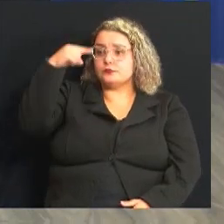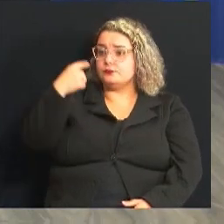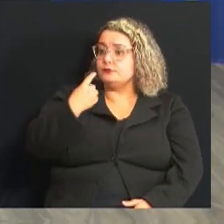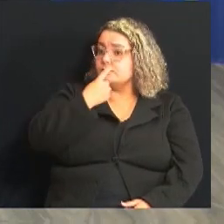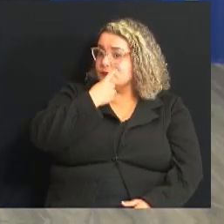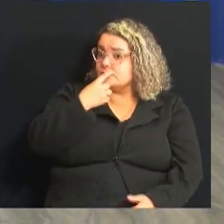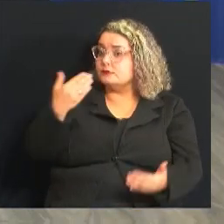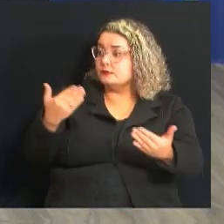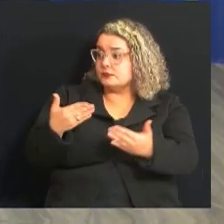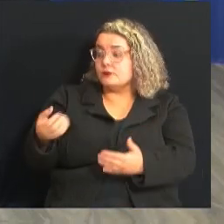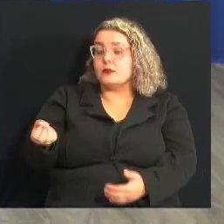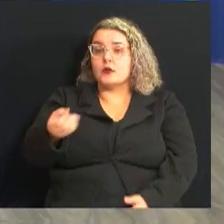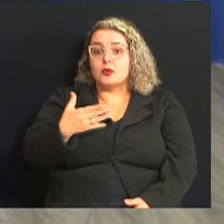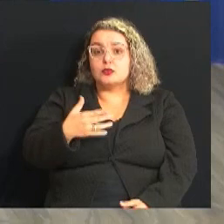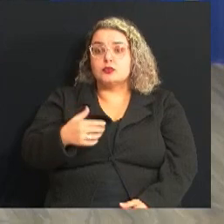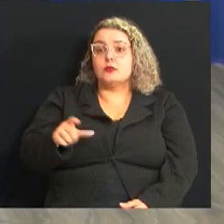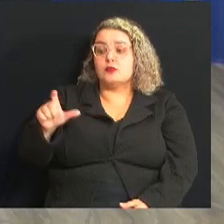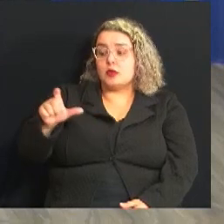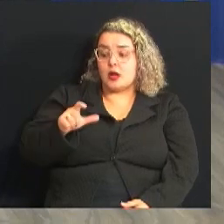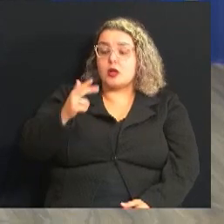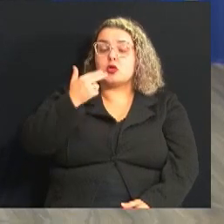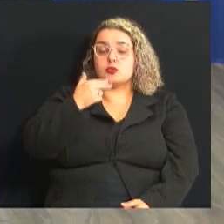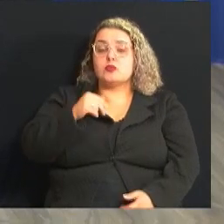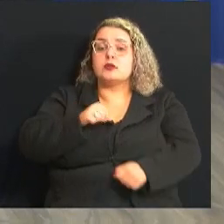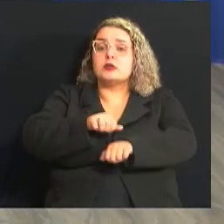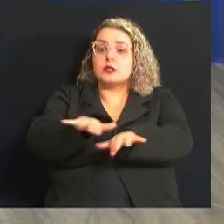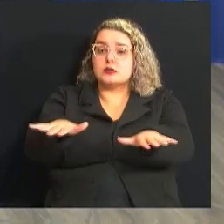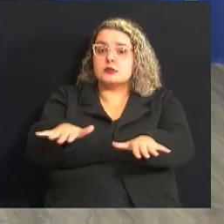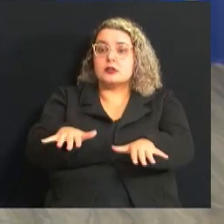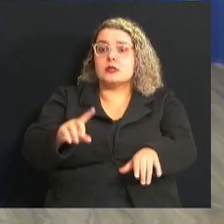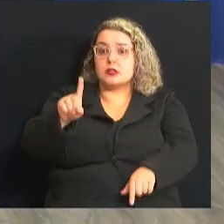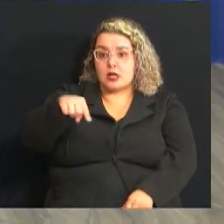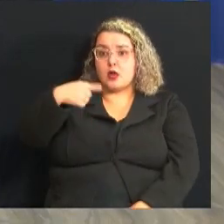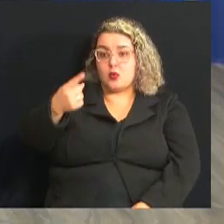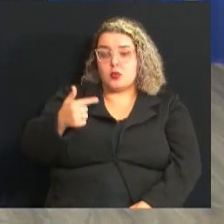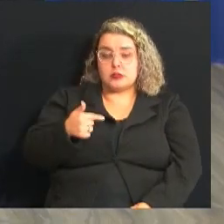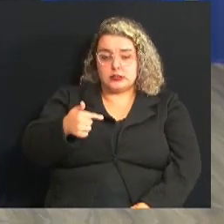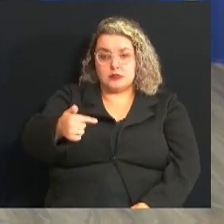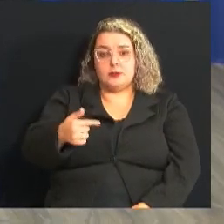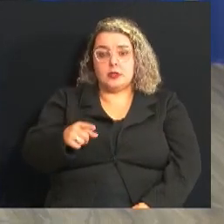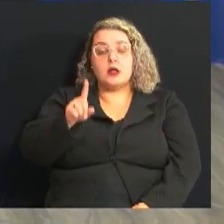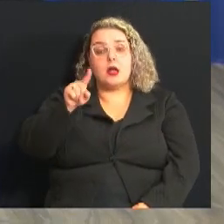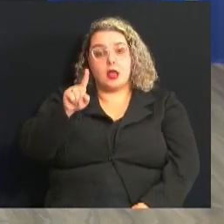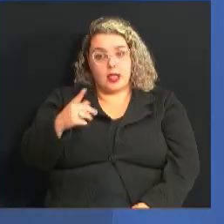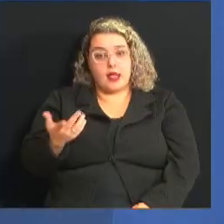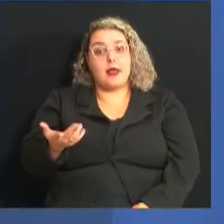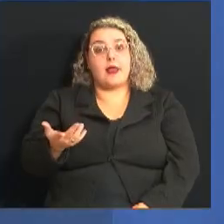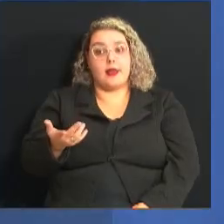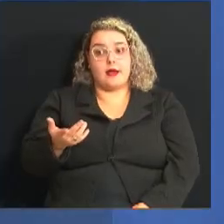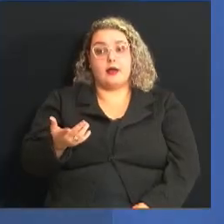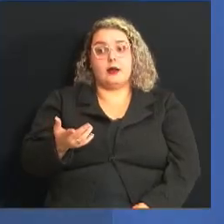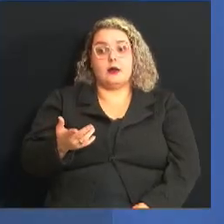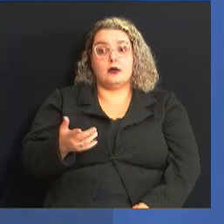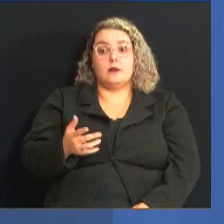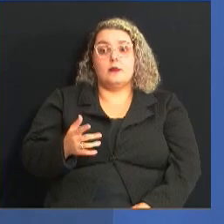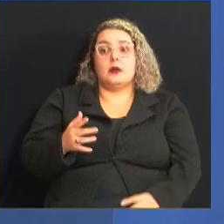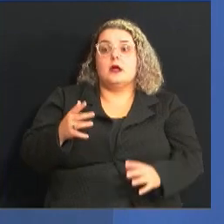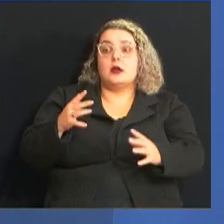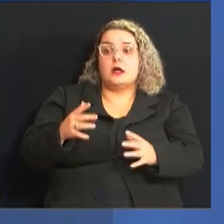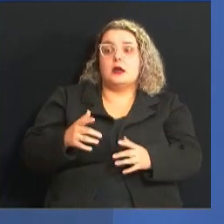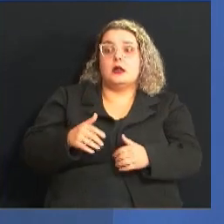um novo cartão Nutrir que vai ser distribuído a partir da próxima semana. Então isso vale, olha, para mais